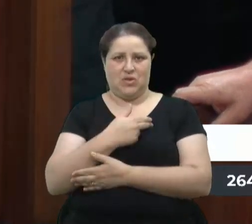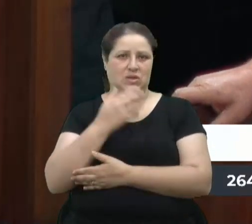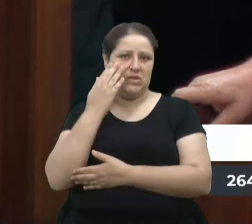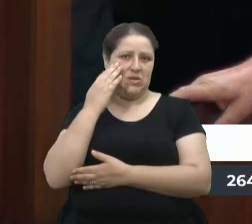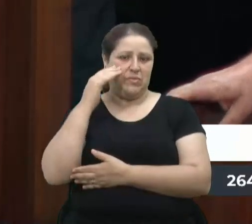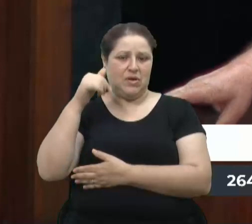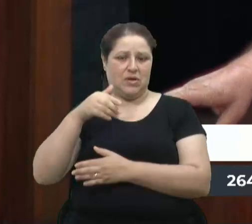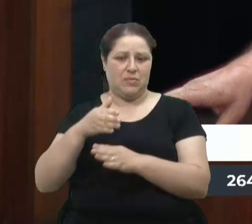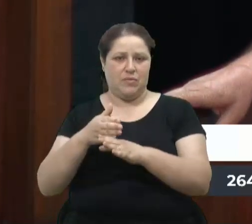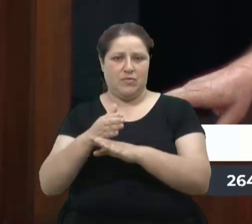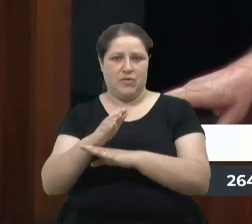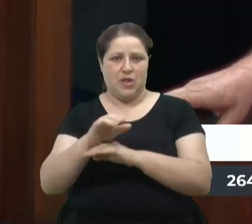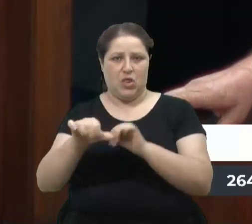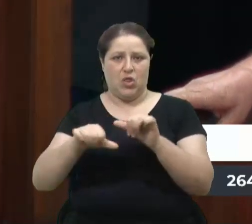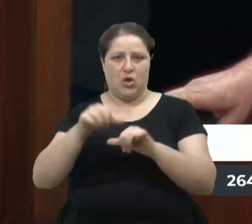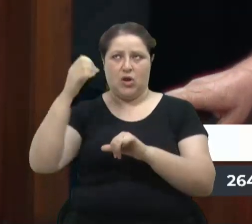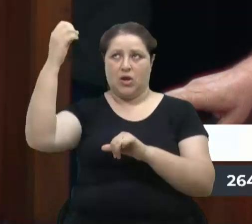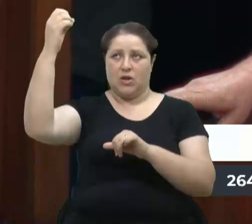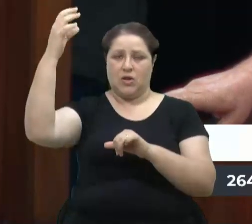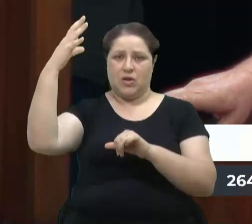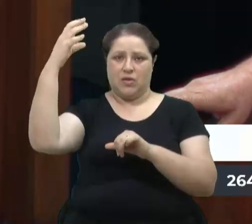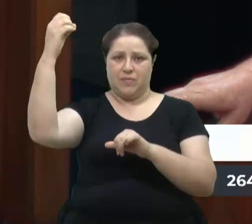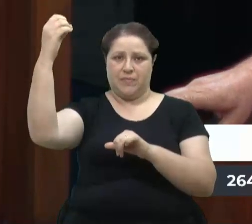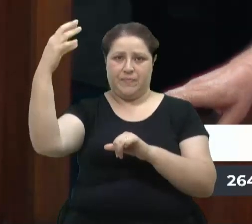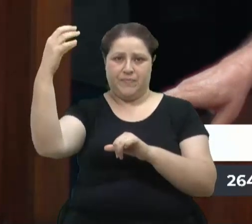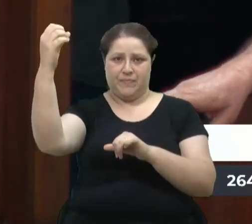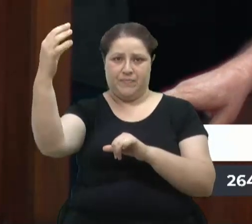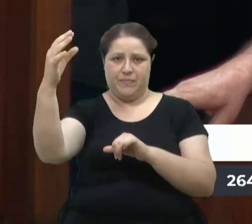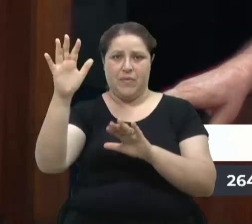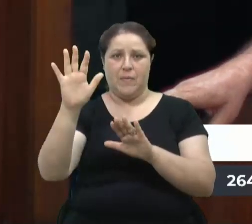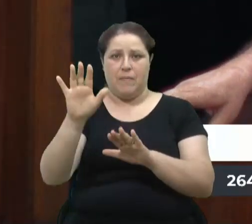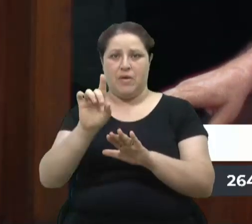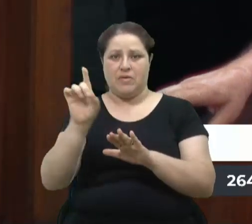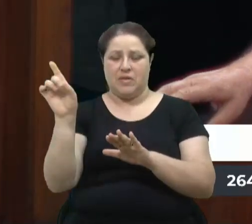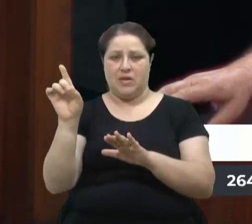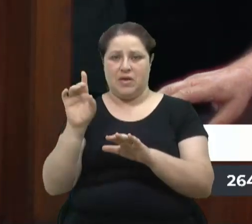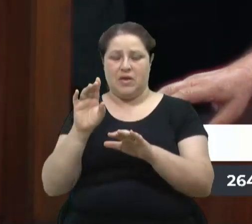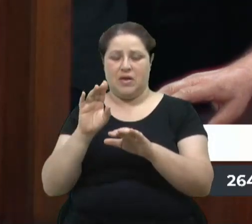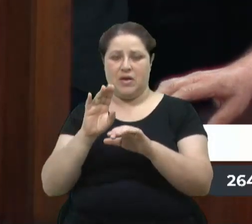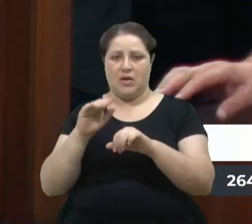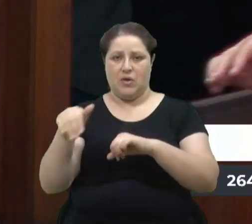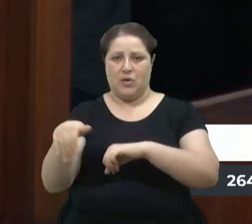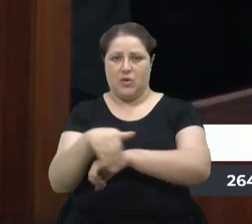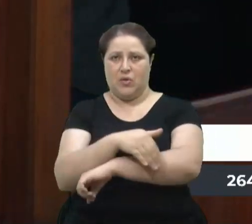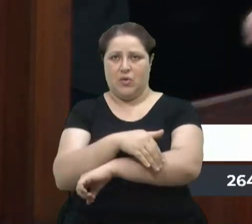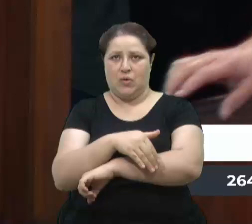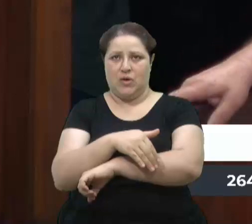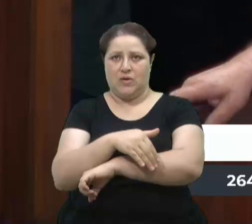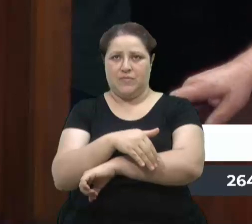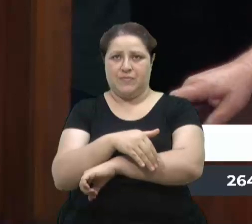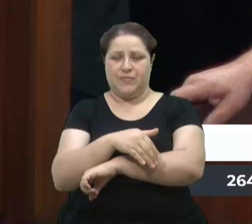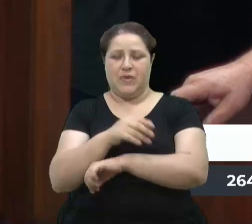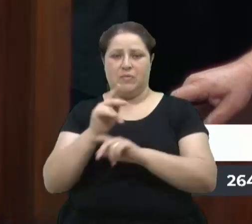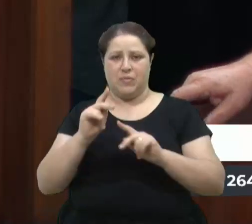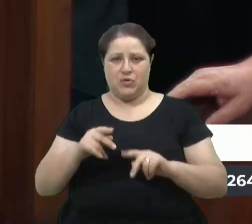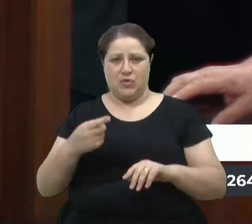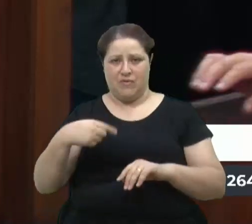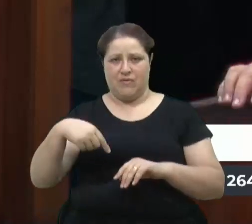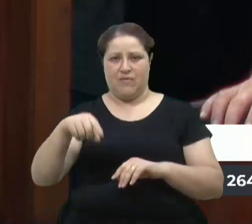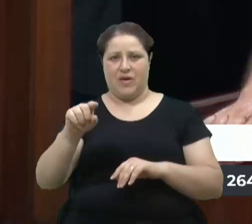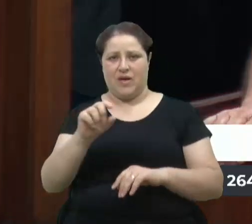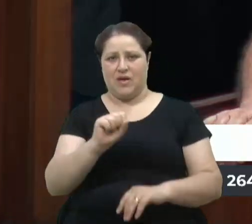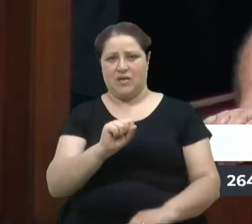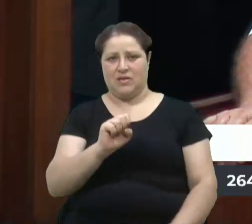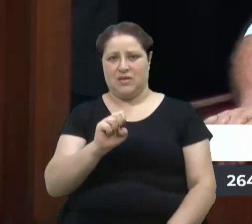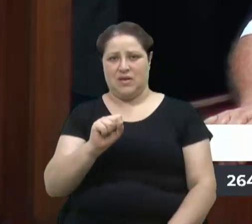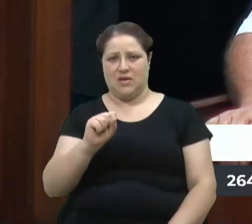aqui na casa a troca de iluminação. Mas ali na Domingos Quez, uma rua, quem vai no SESI, né? Toda